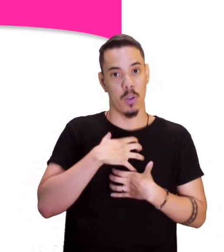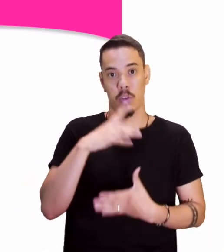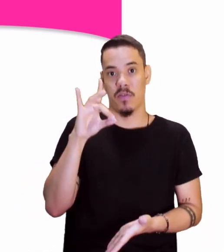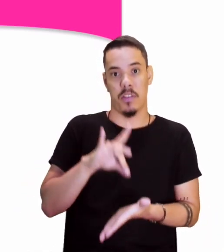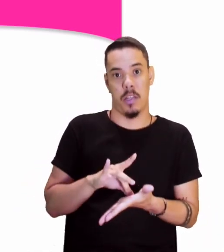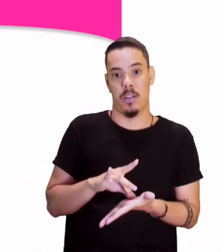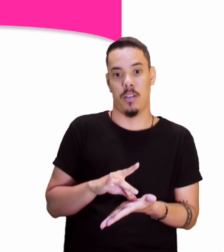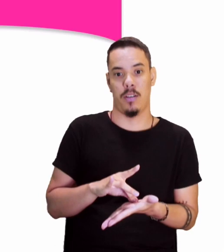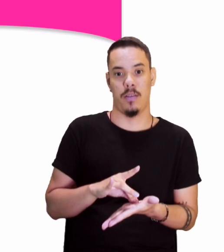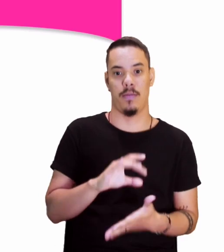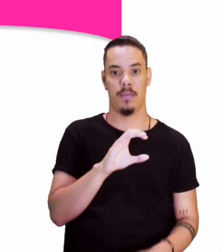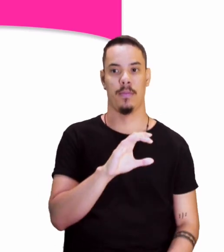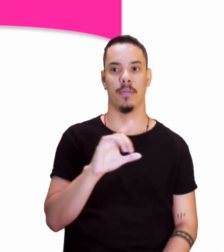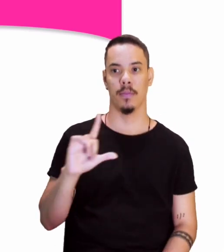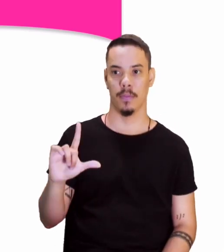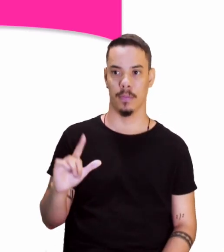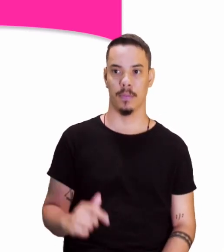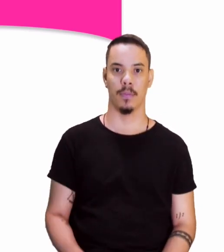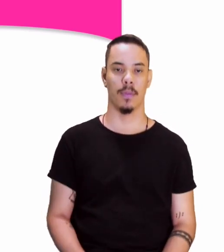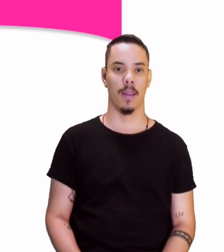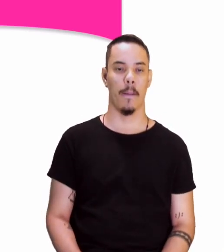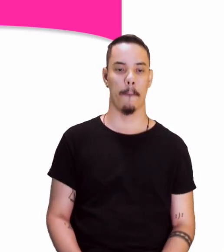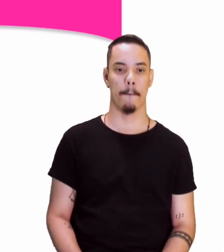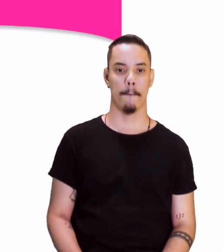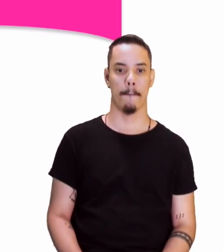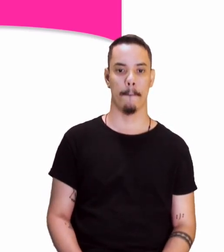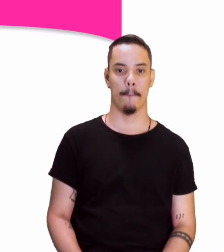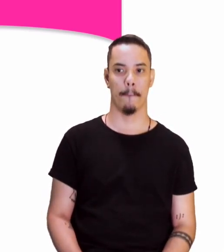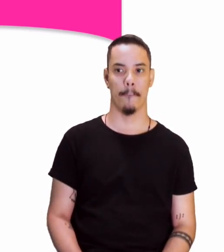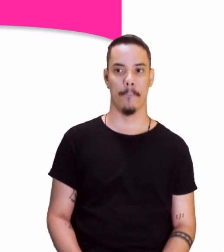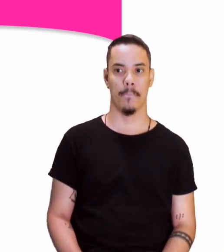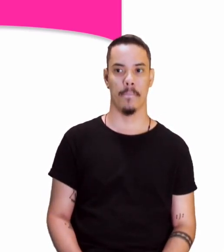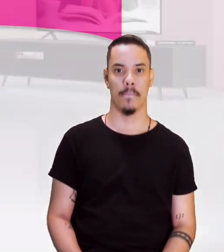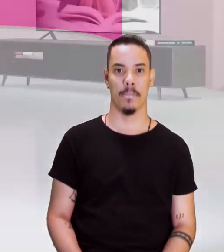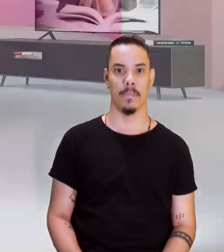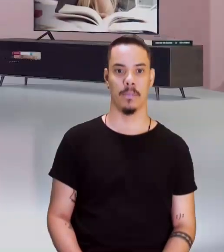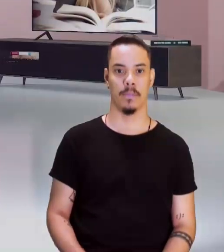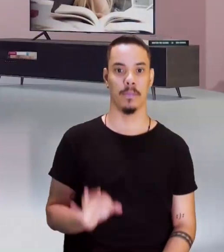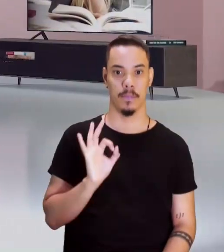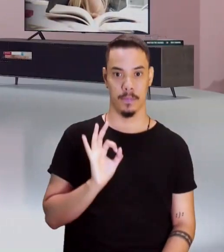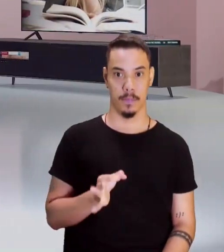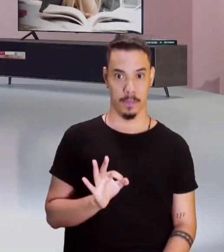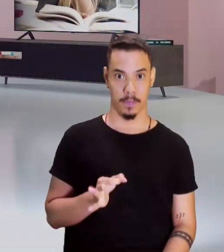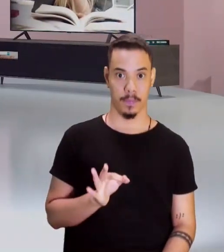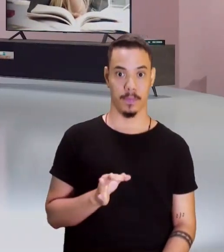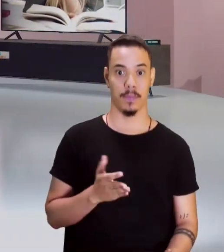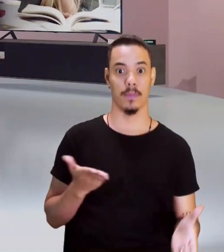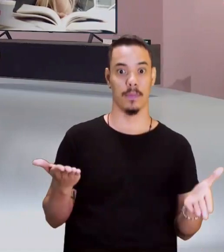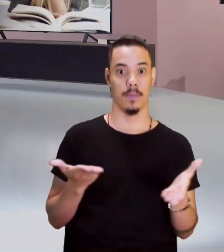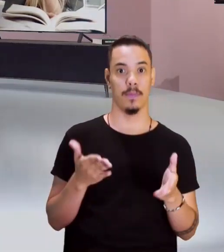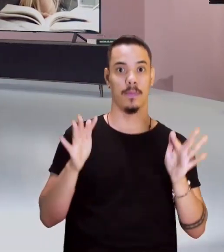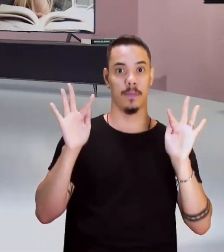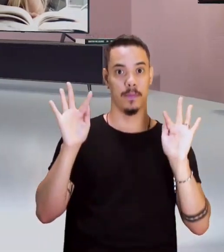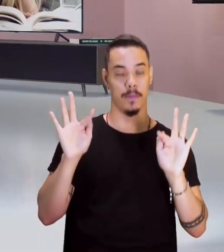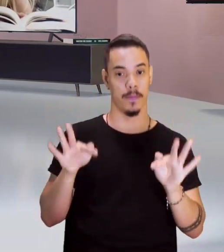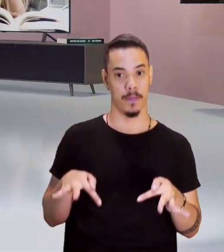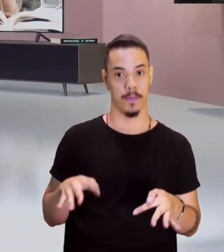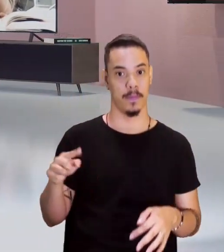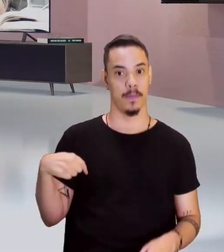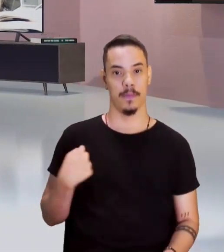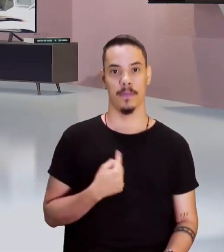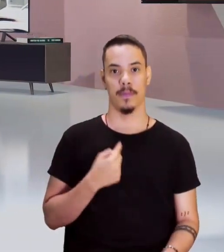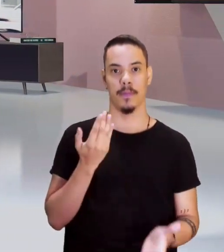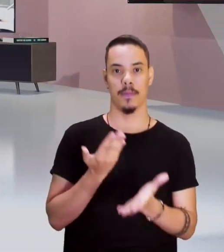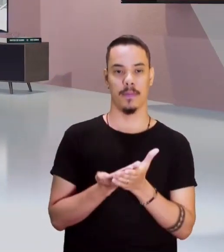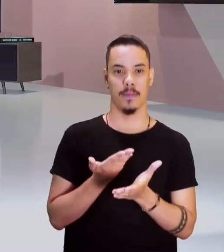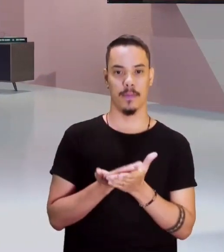coração. Clarice Lispector. Muito bem, chegamos ao final da nossa